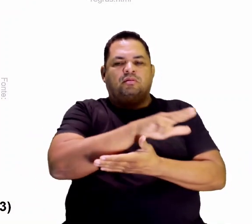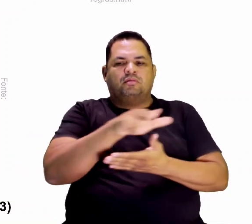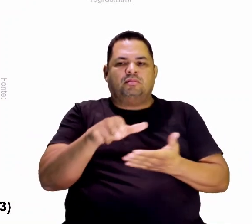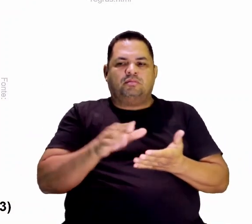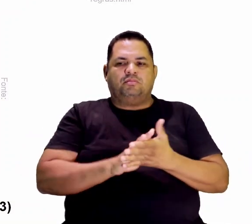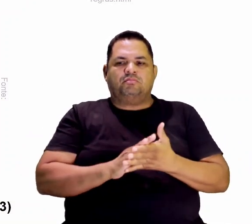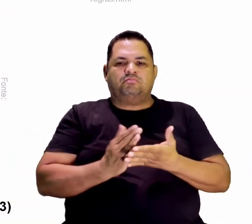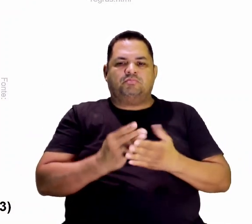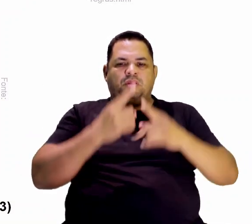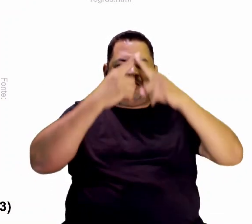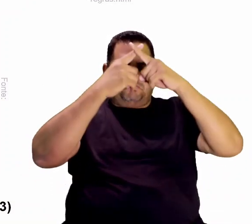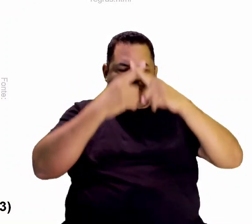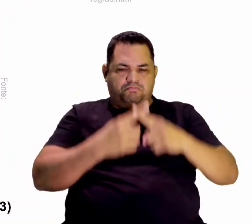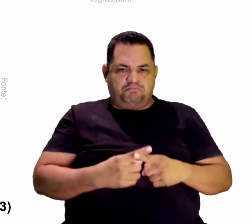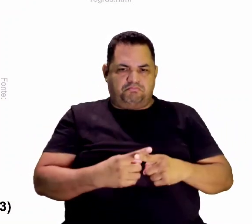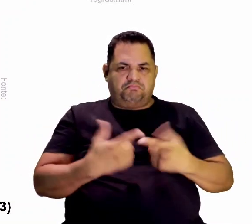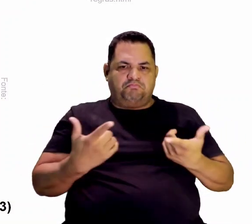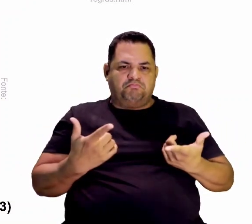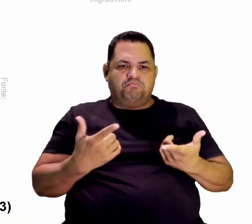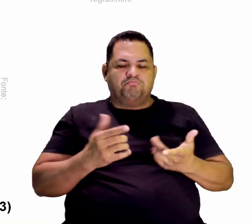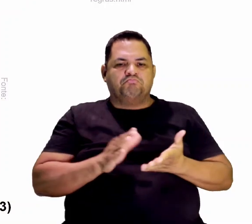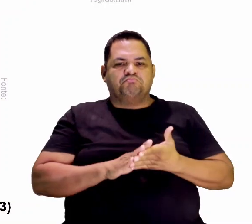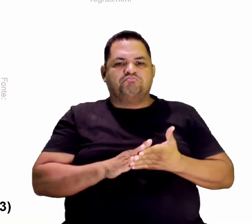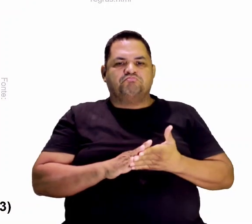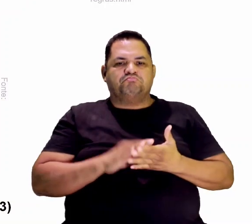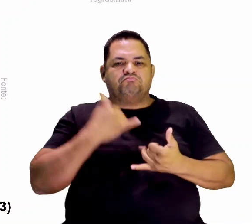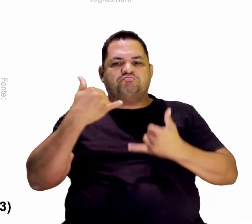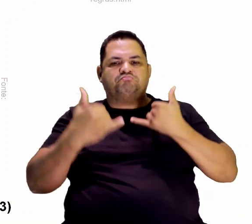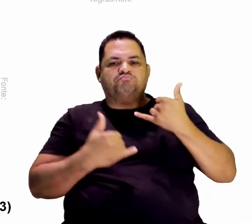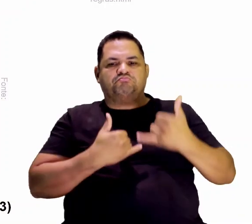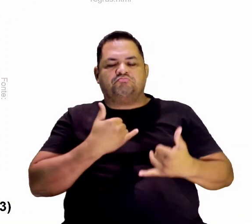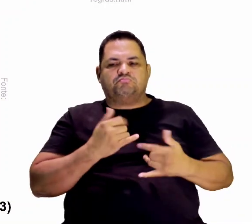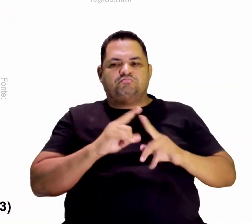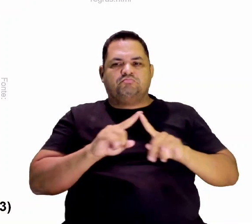aula, são os esportes básicos comuns.